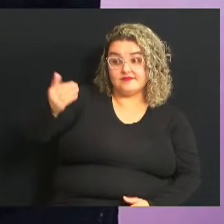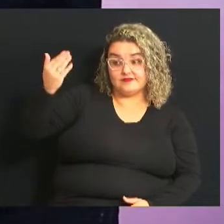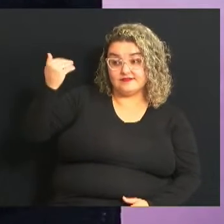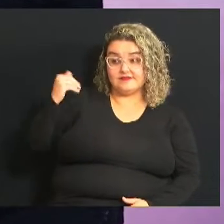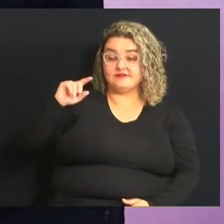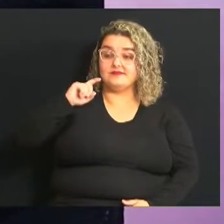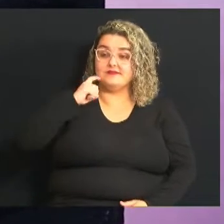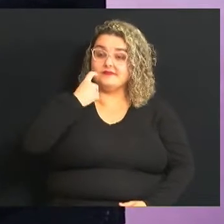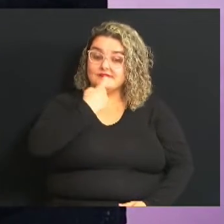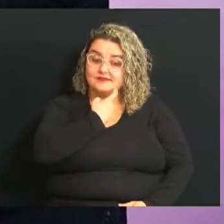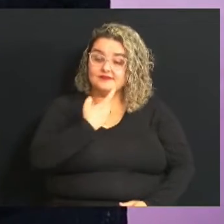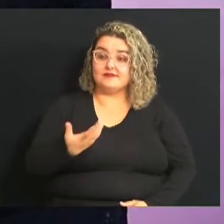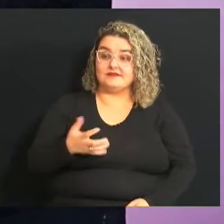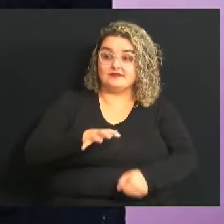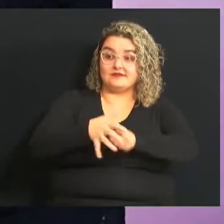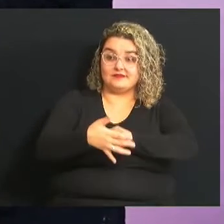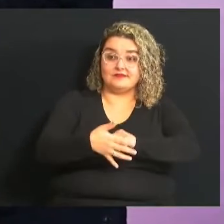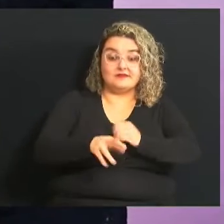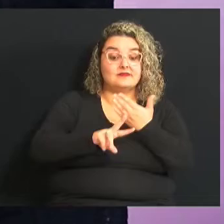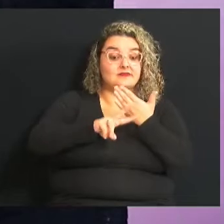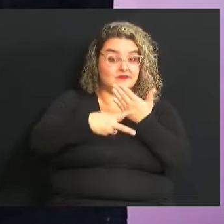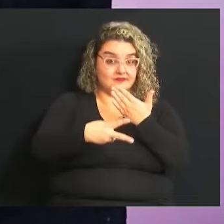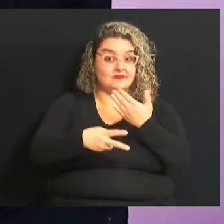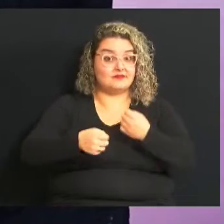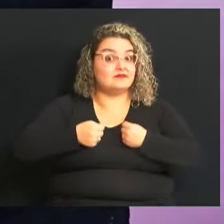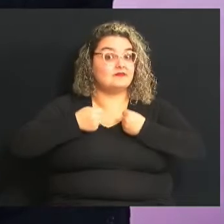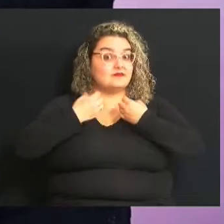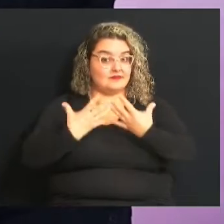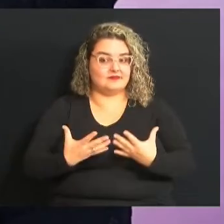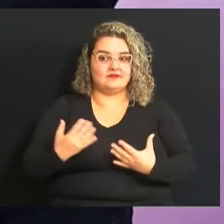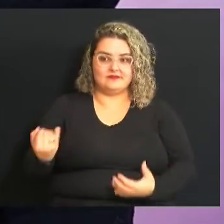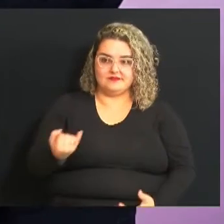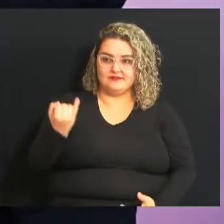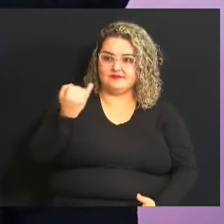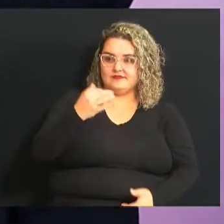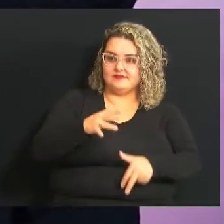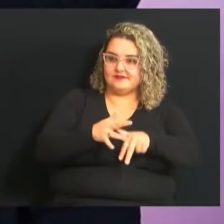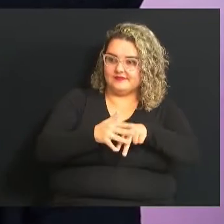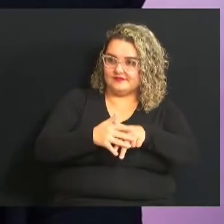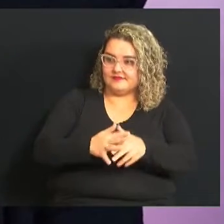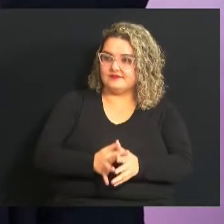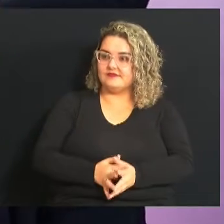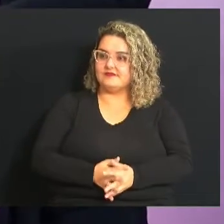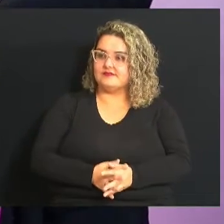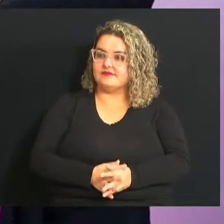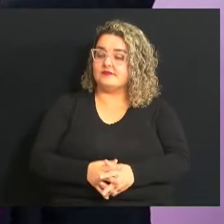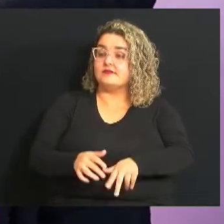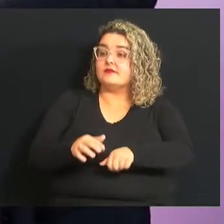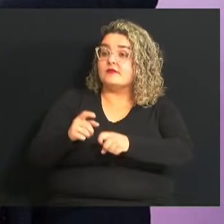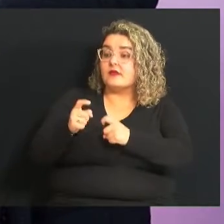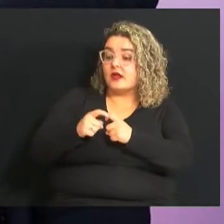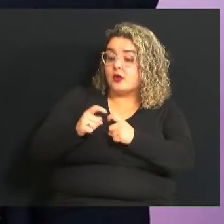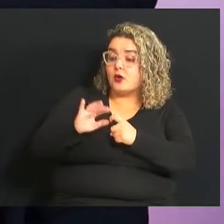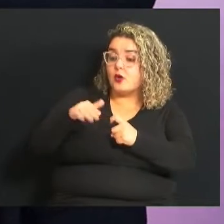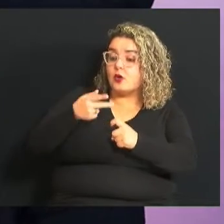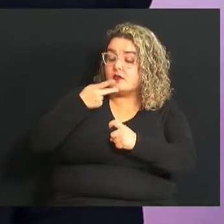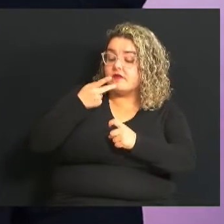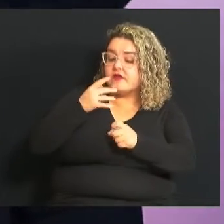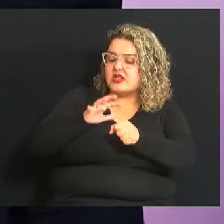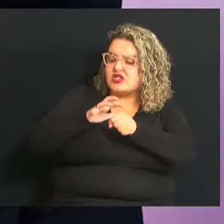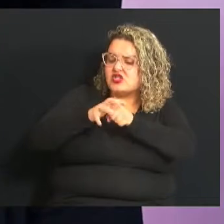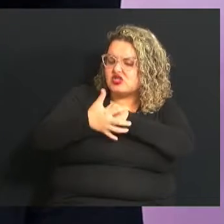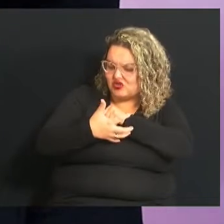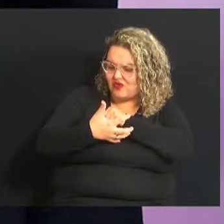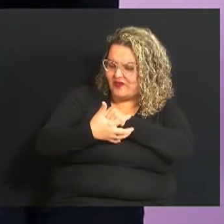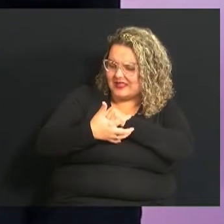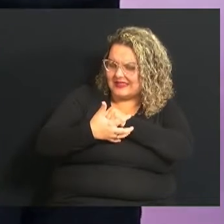mas que para o Covid tem dado um resultado muito importante para os pacientes. Doutor, quando a gente fala de Covid-19, a gente sabe que